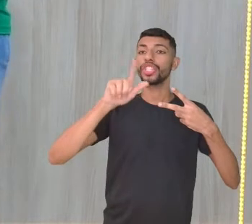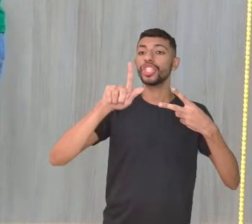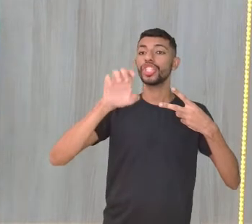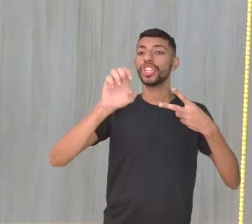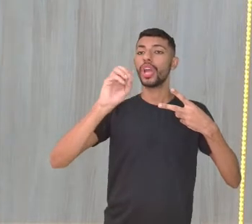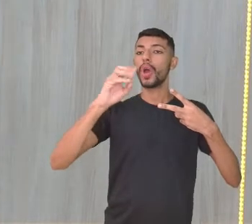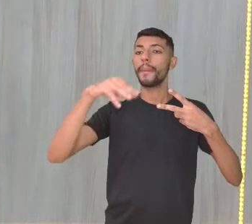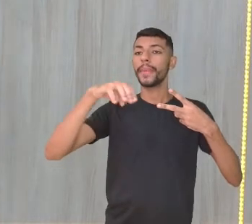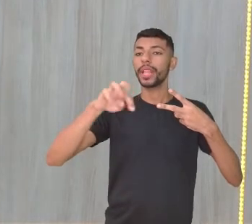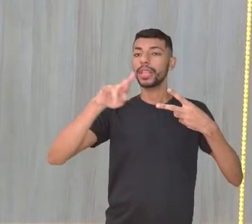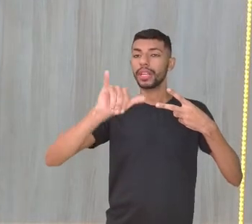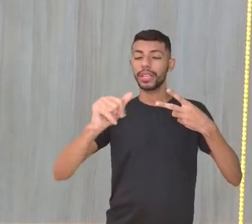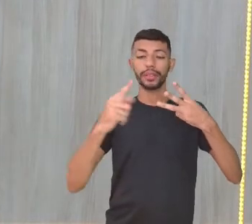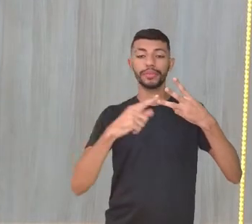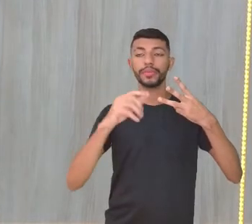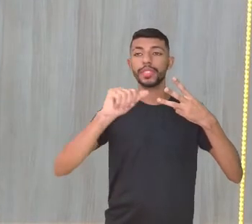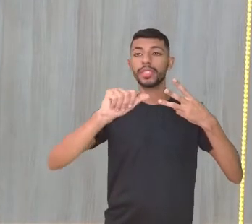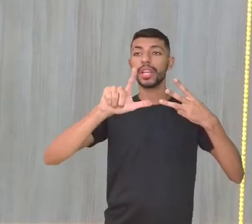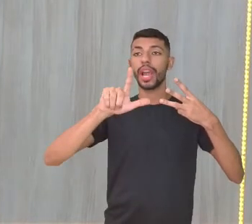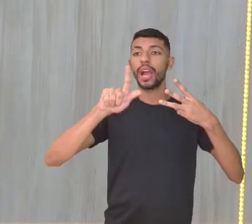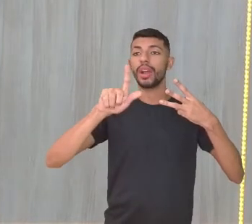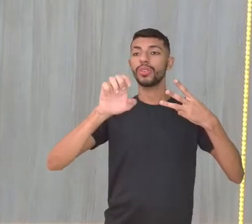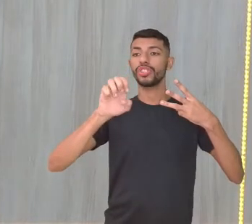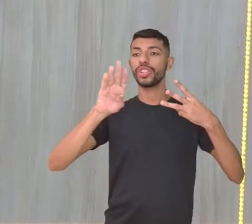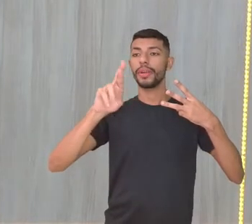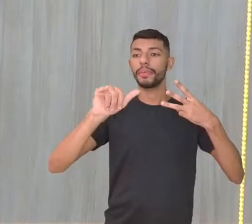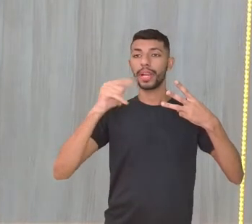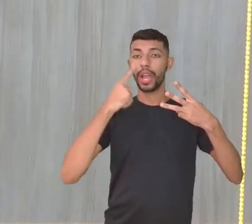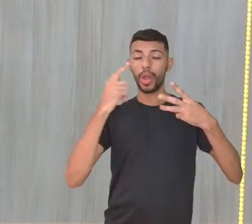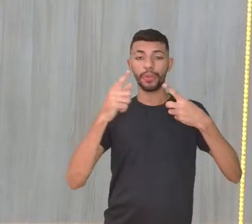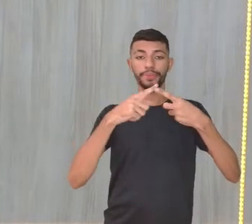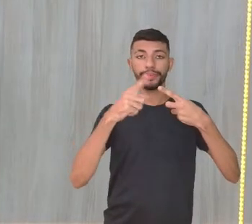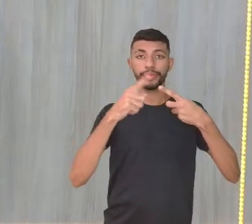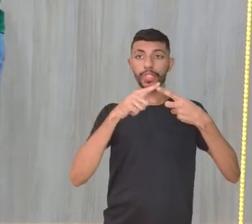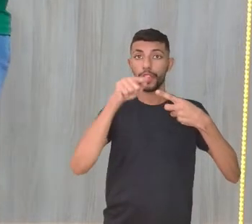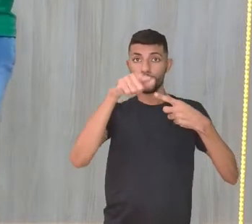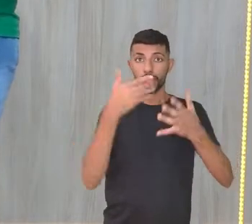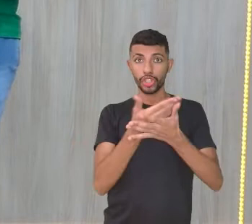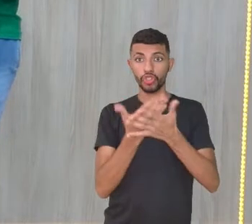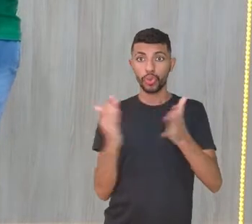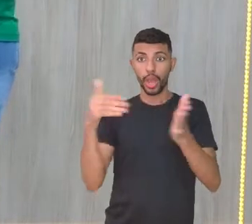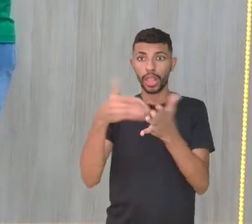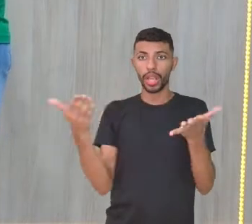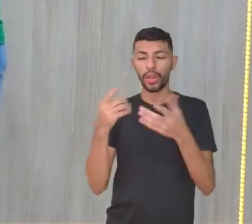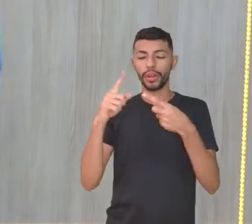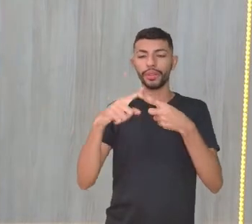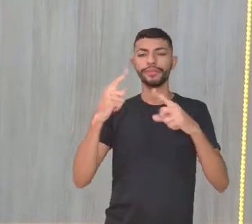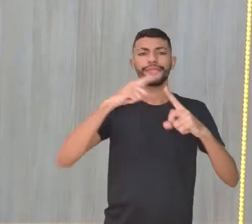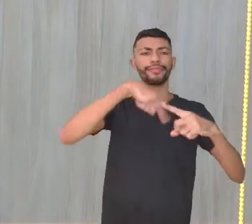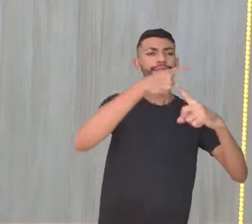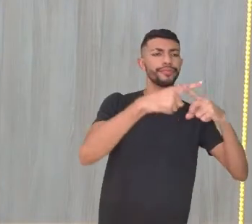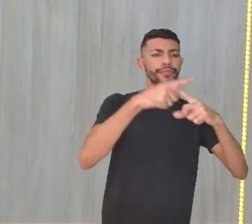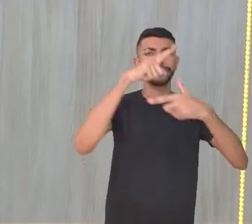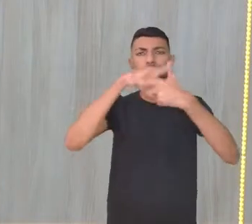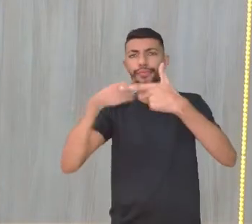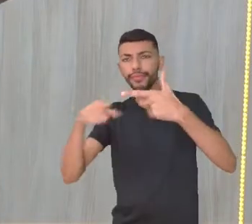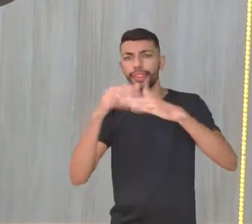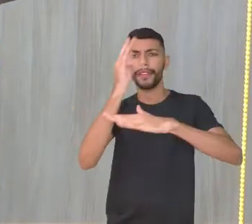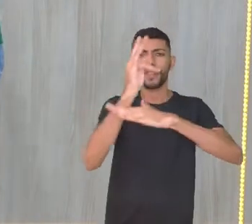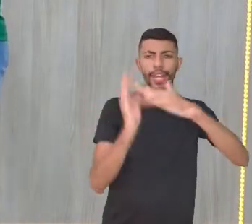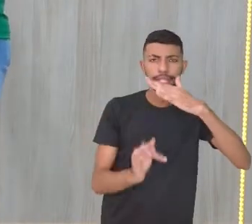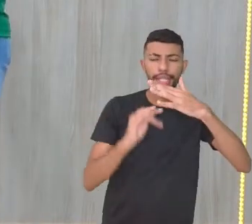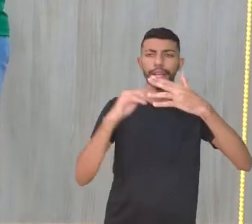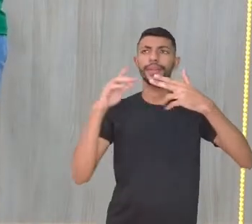aritmética é tudo aquilo que você estudou até agora, certo? Você estudou multiplicação, divisão,